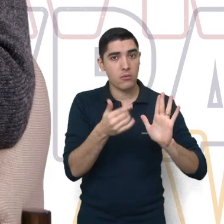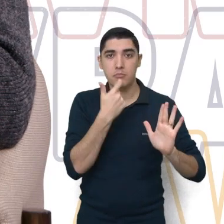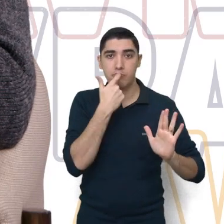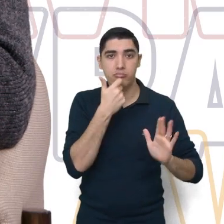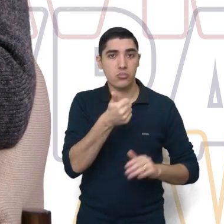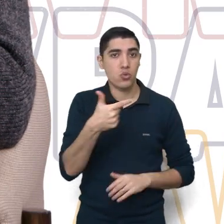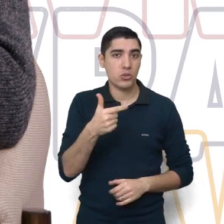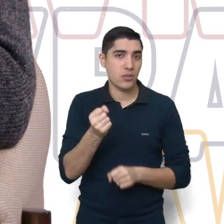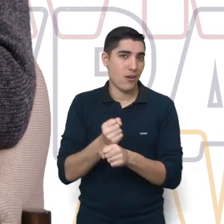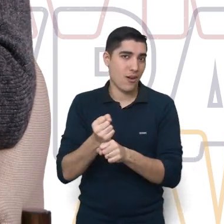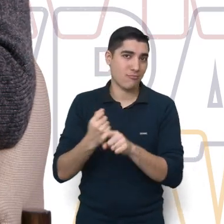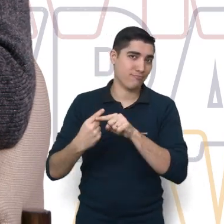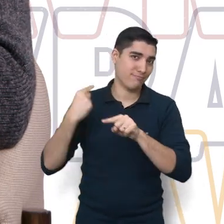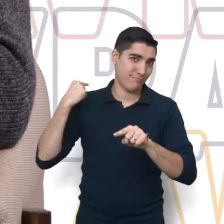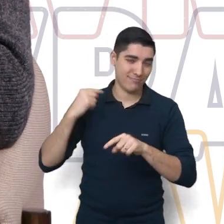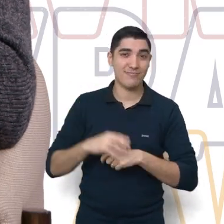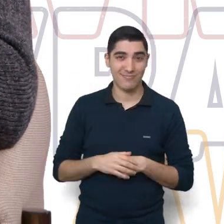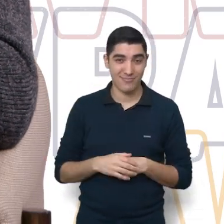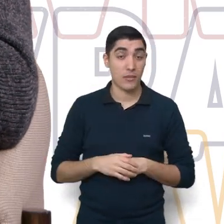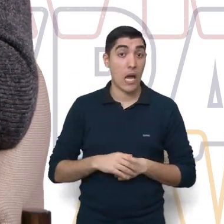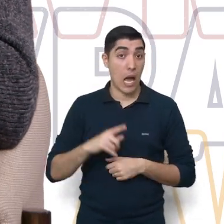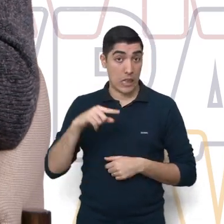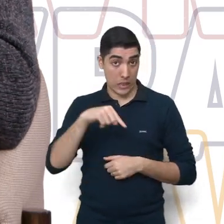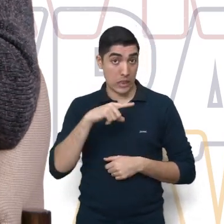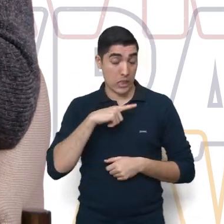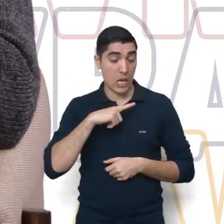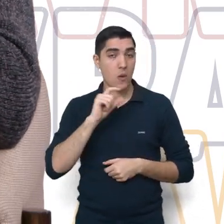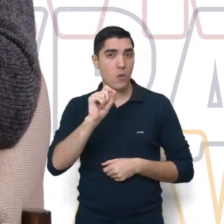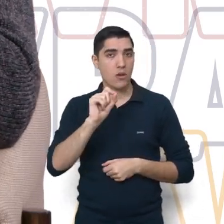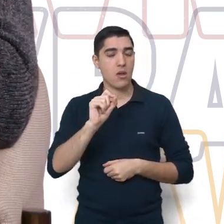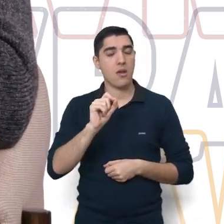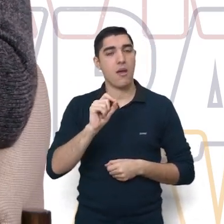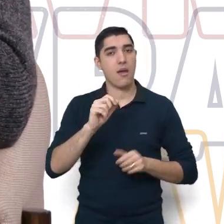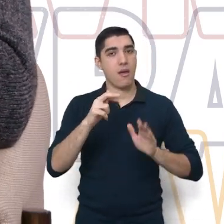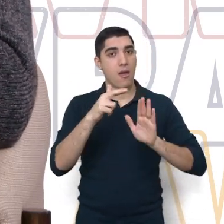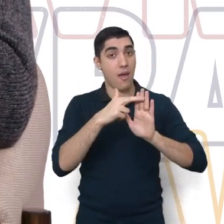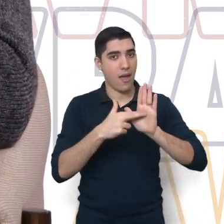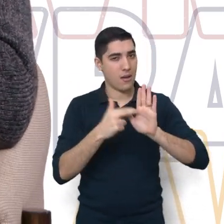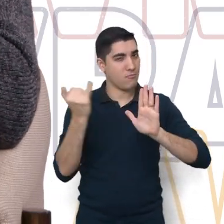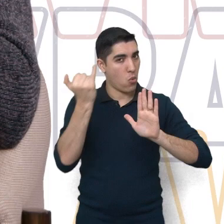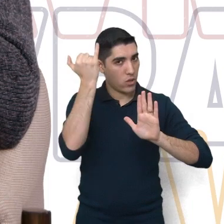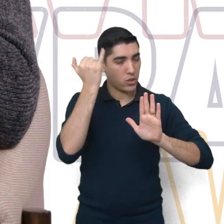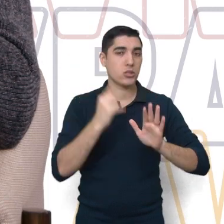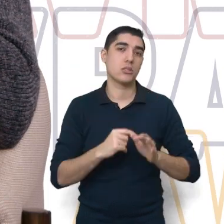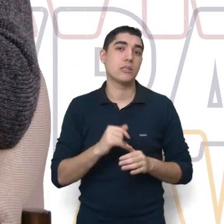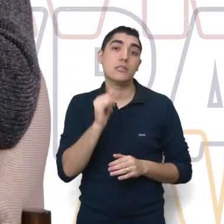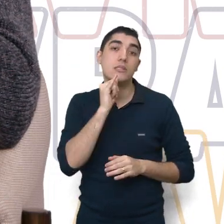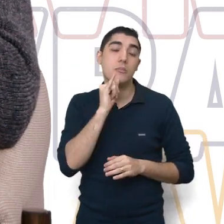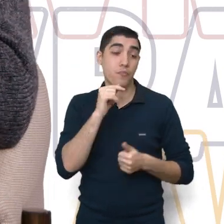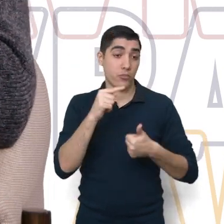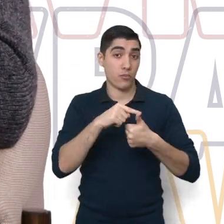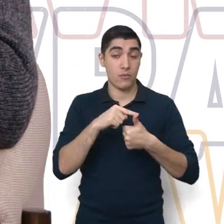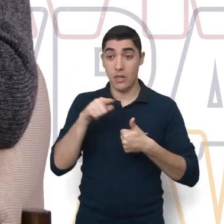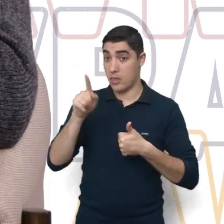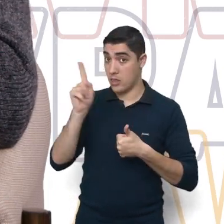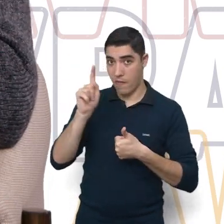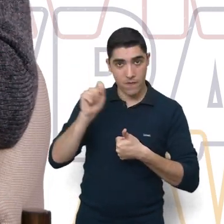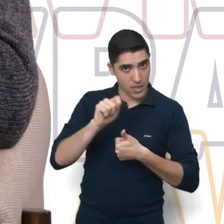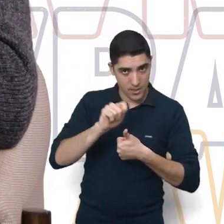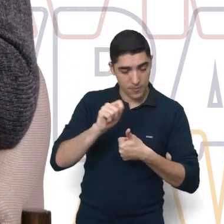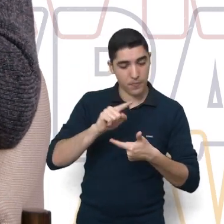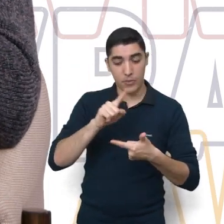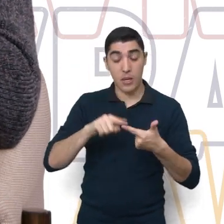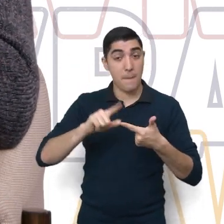e ela tem alguns Pilares né os pilares são não gerar reduzir